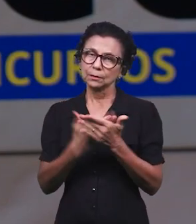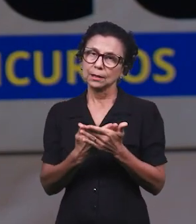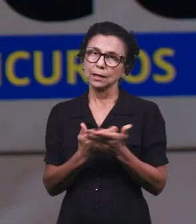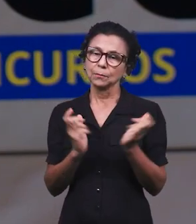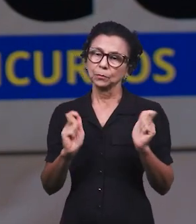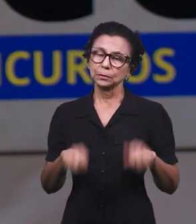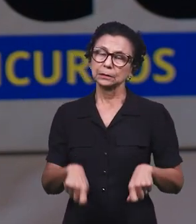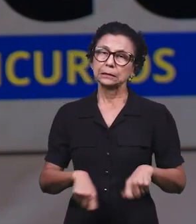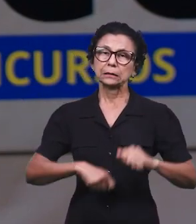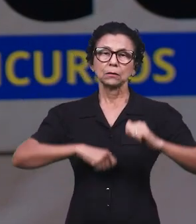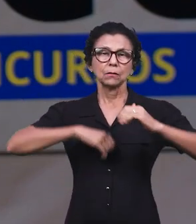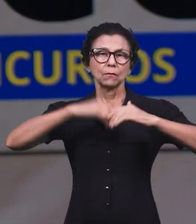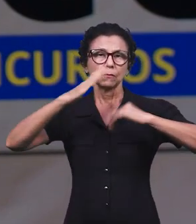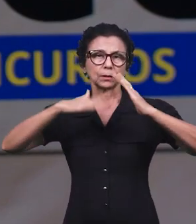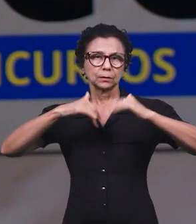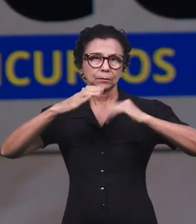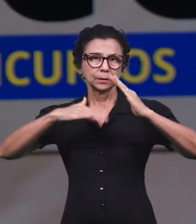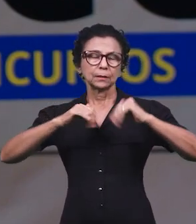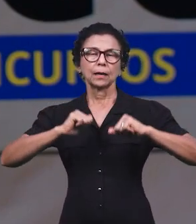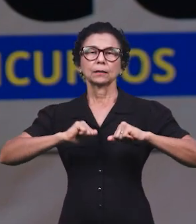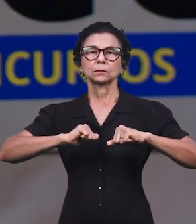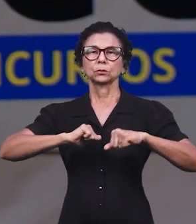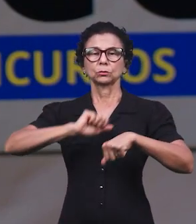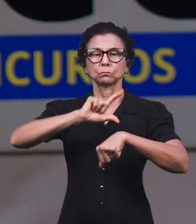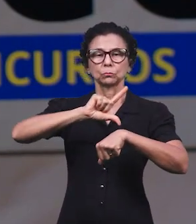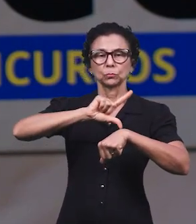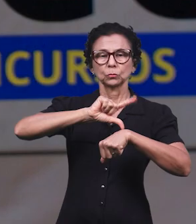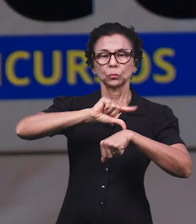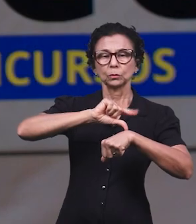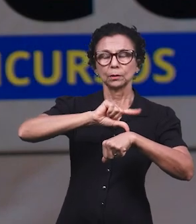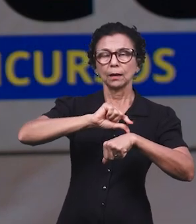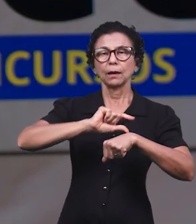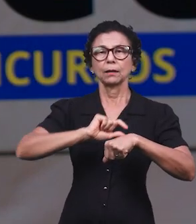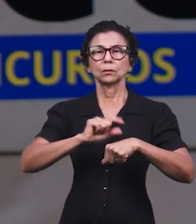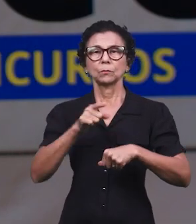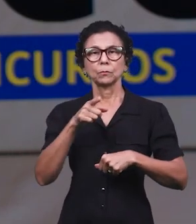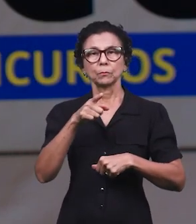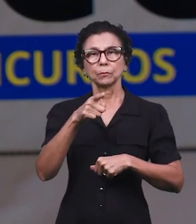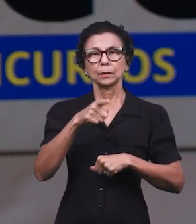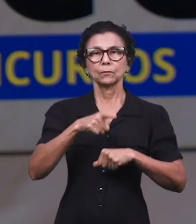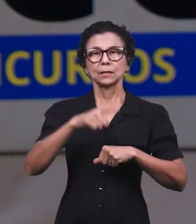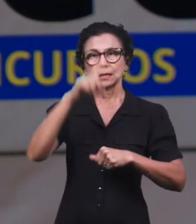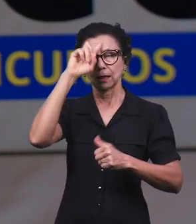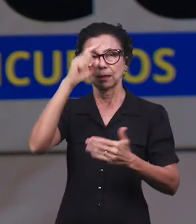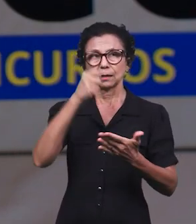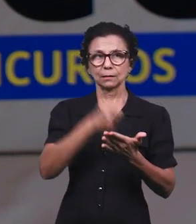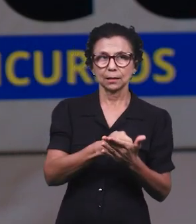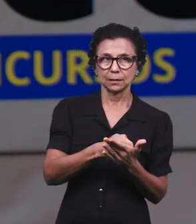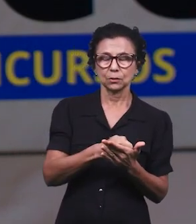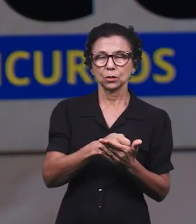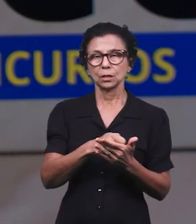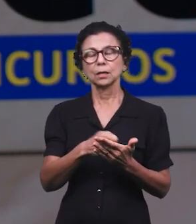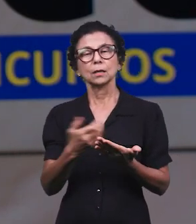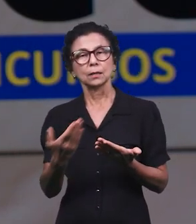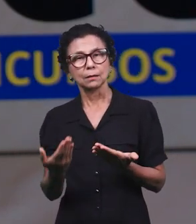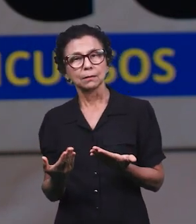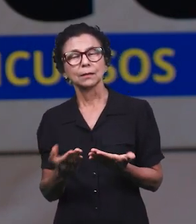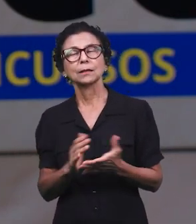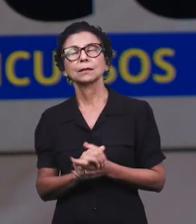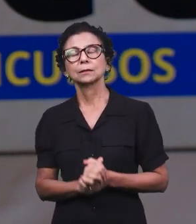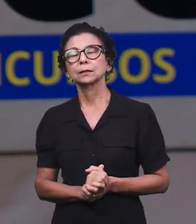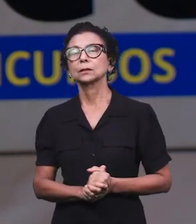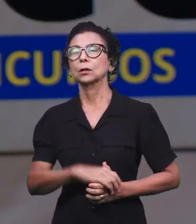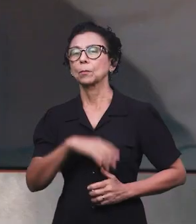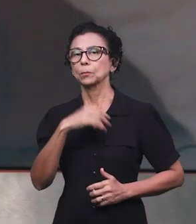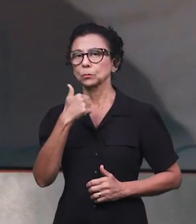de flexibilidade, de horário, para você ir no seu ritmo, é algo que eu vejo como uma grande vantagem para quem